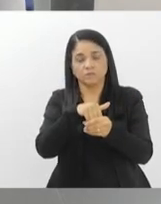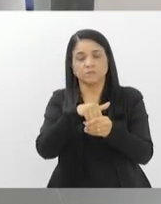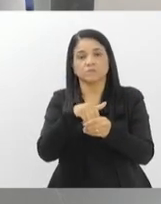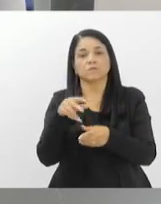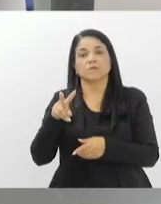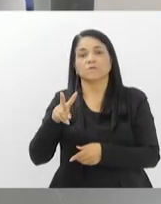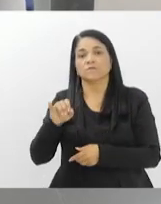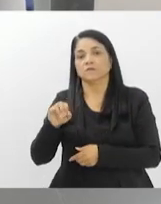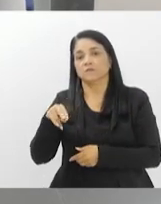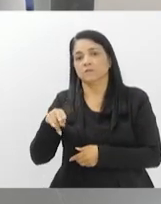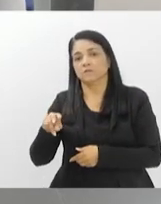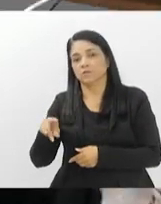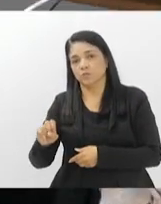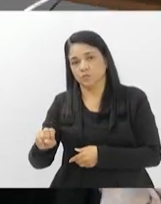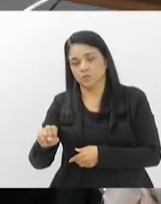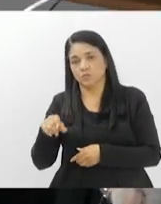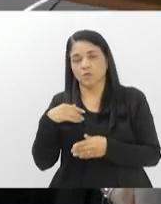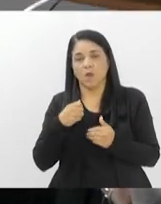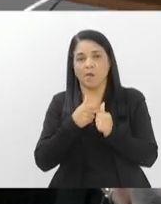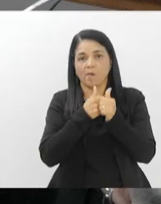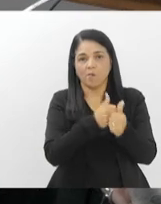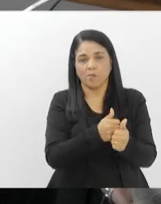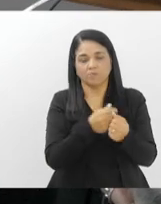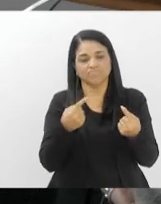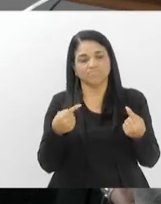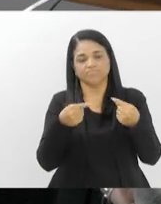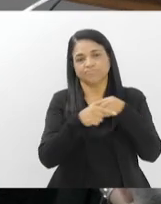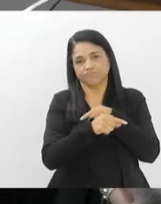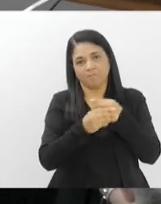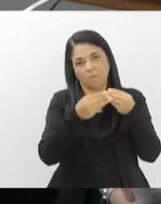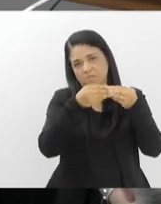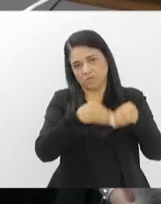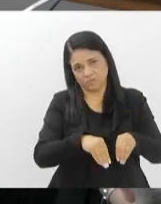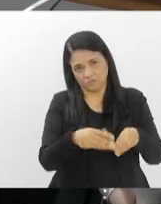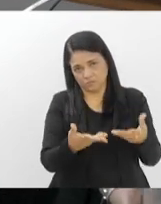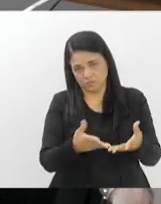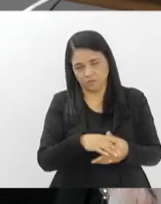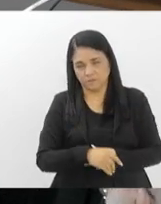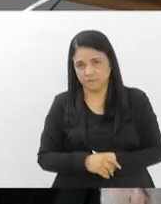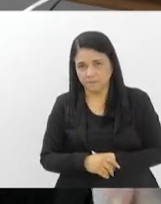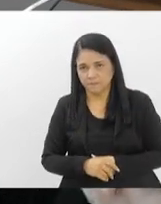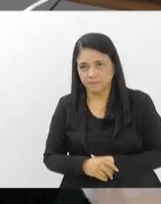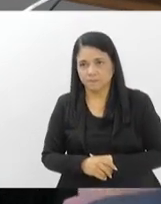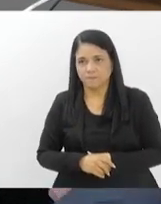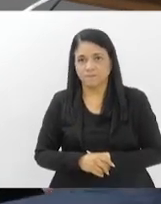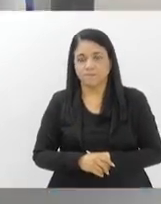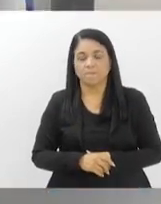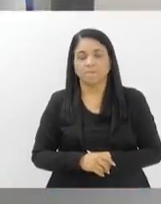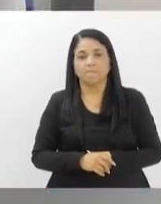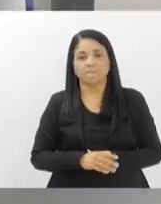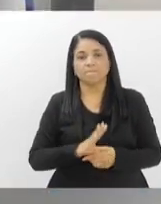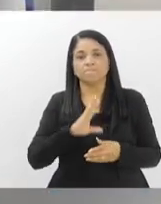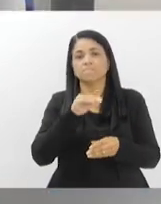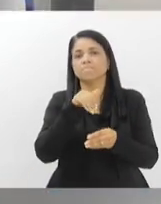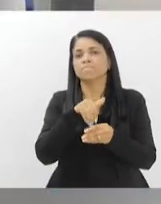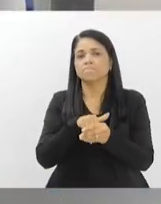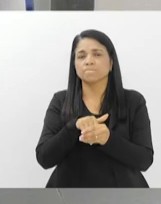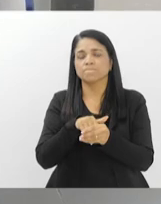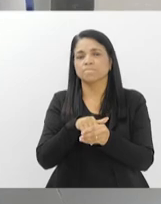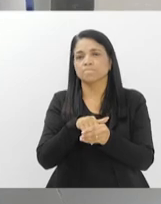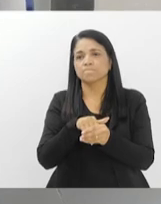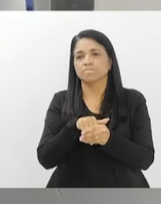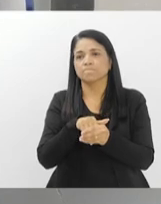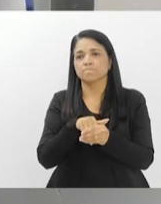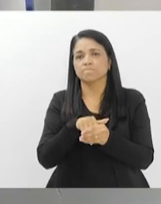Cozzolino? Acompanho o voto divergente pela prejudicabilidade. Como vota o deputado...